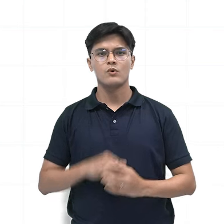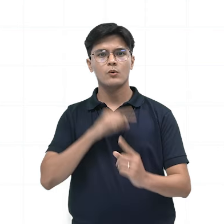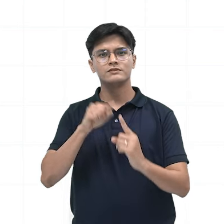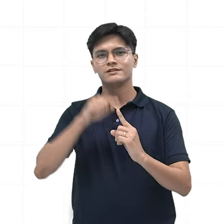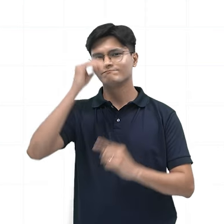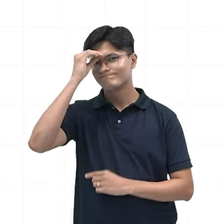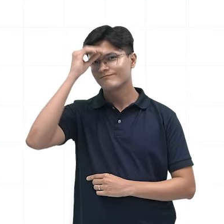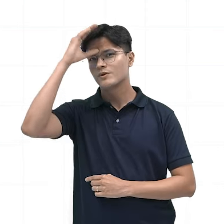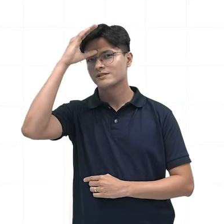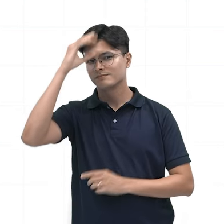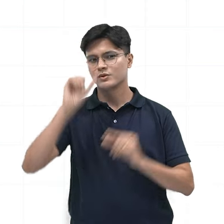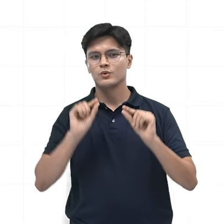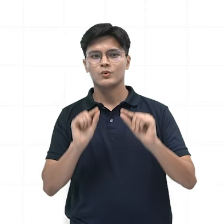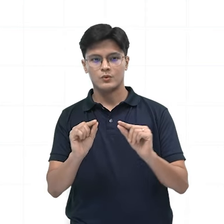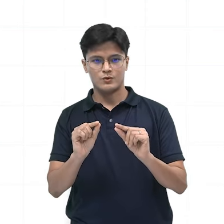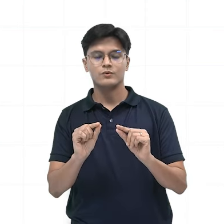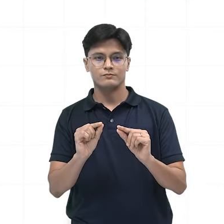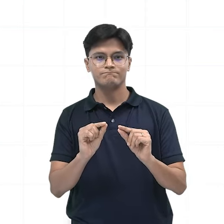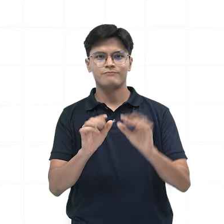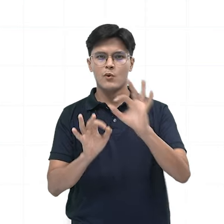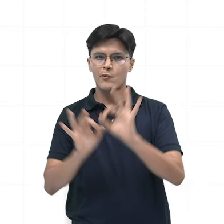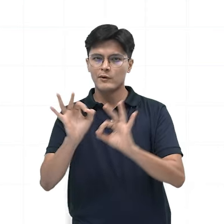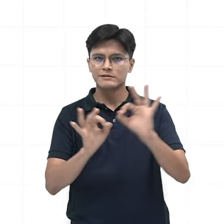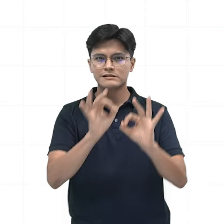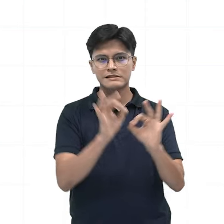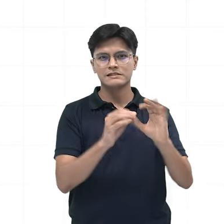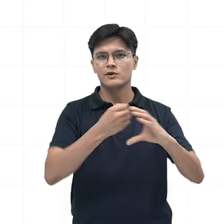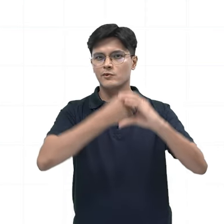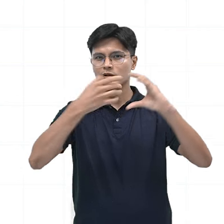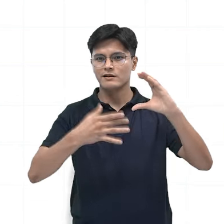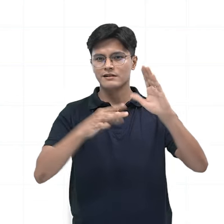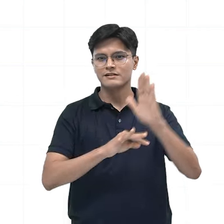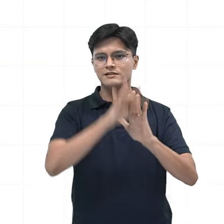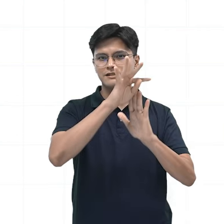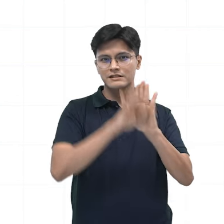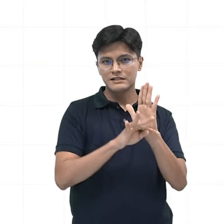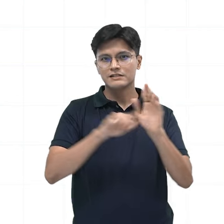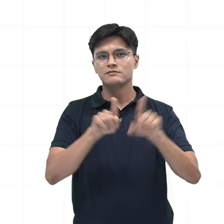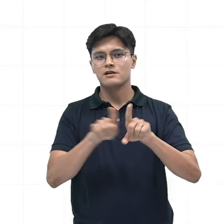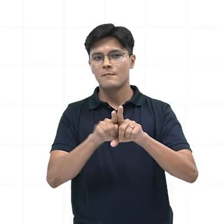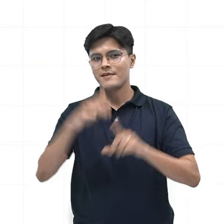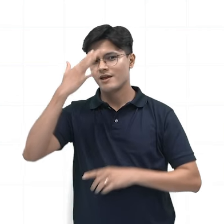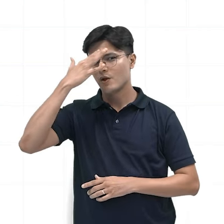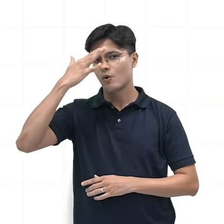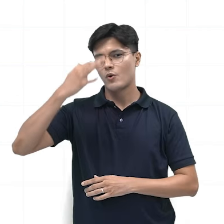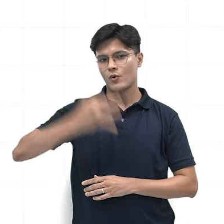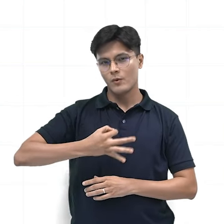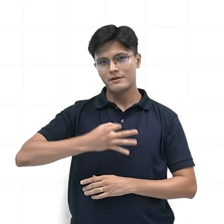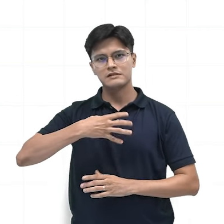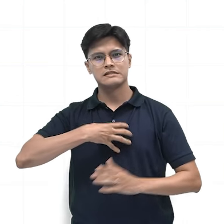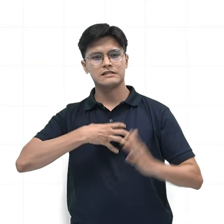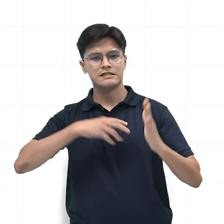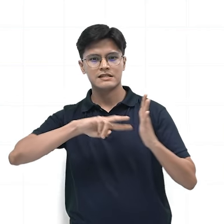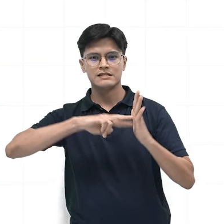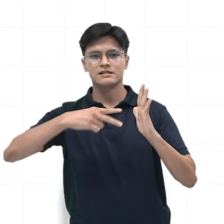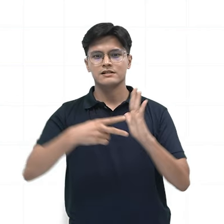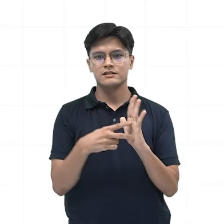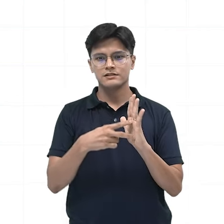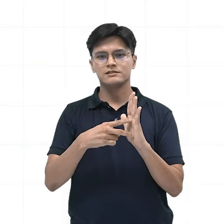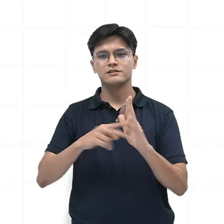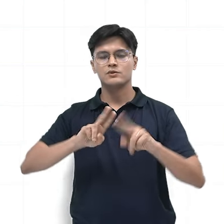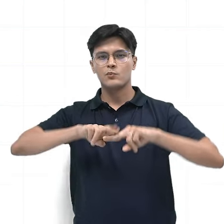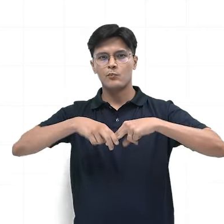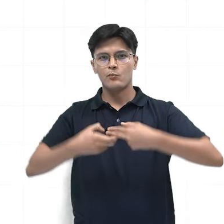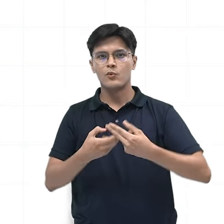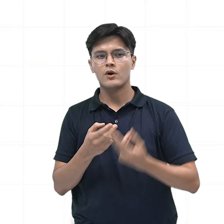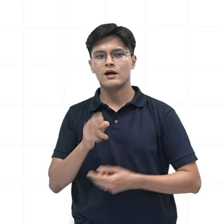Objeto de conhecimento: reconstrução da textualidade e compreensão dos efeitos de